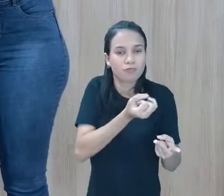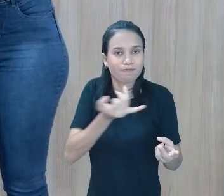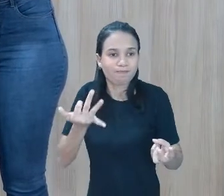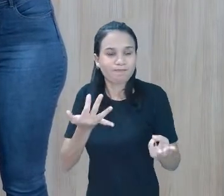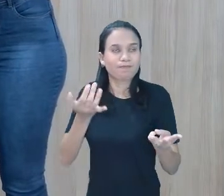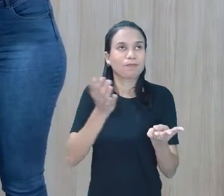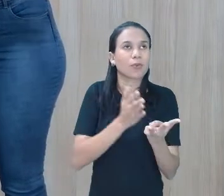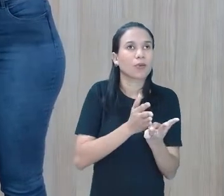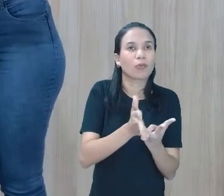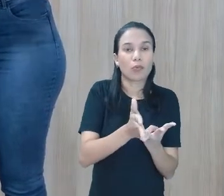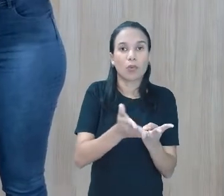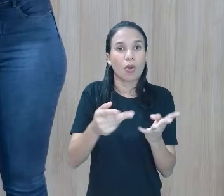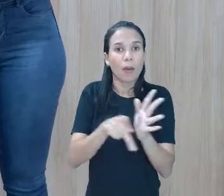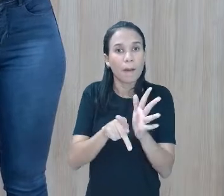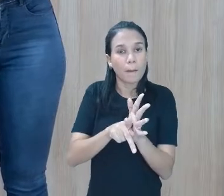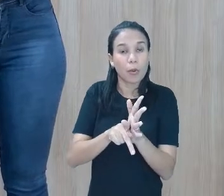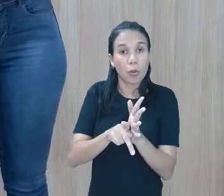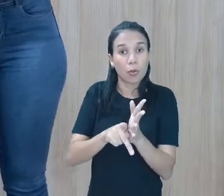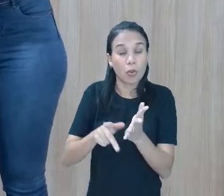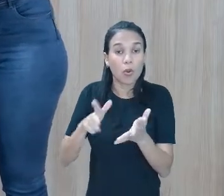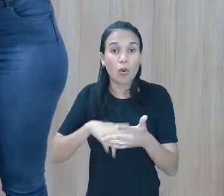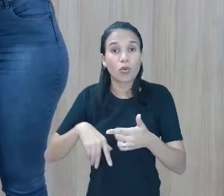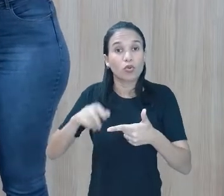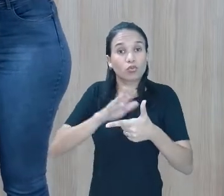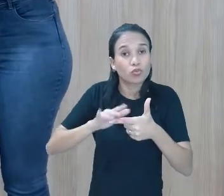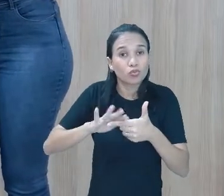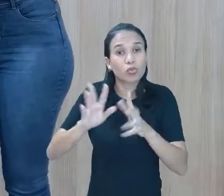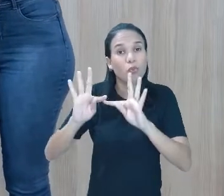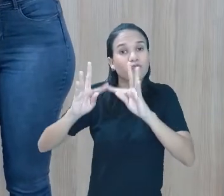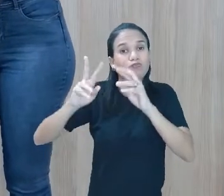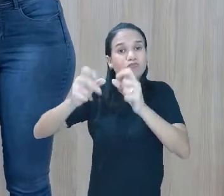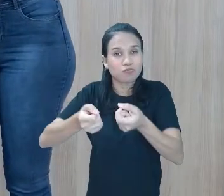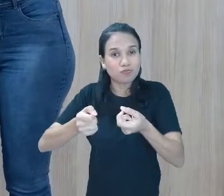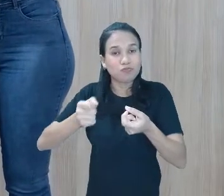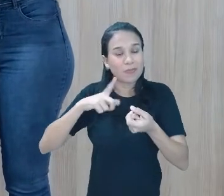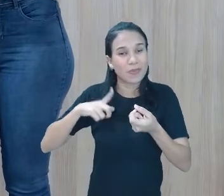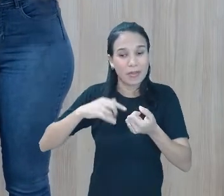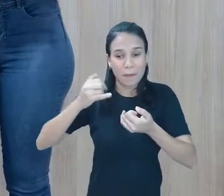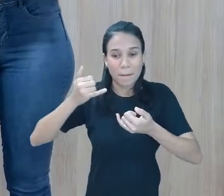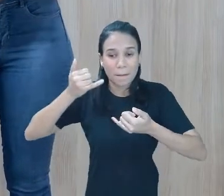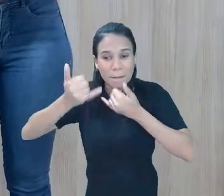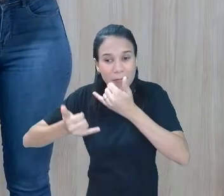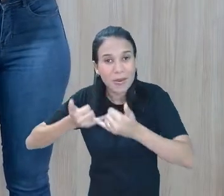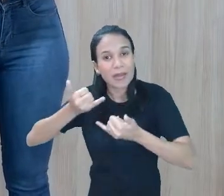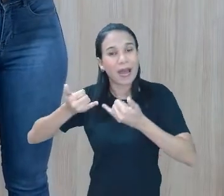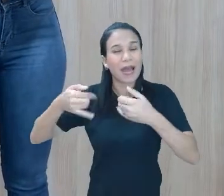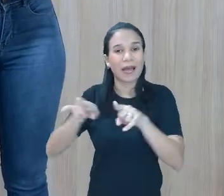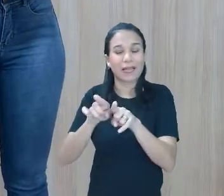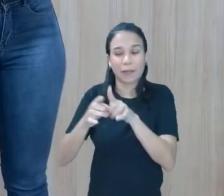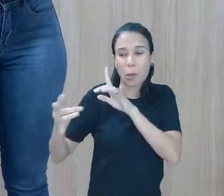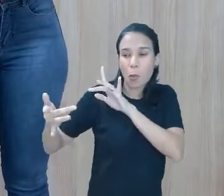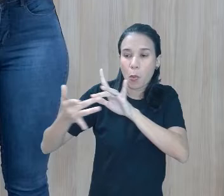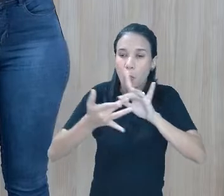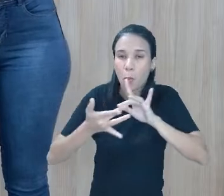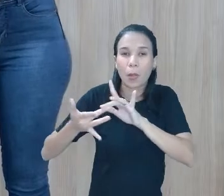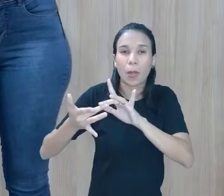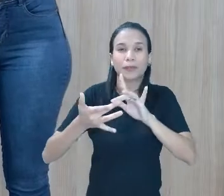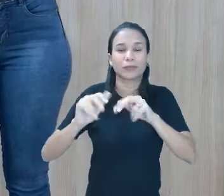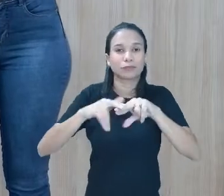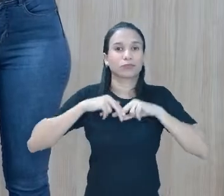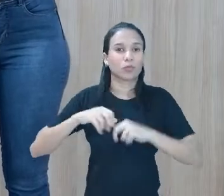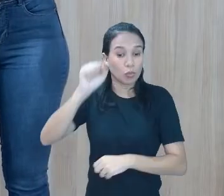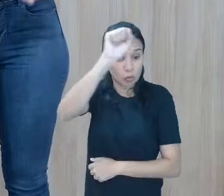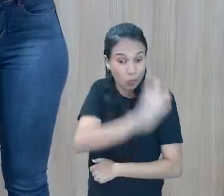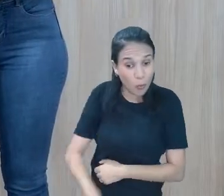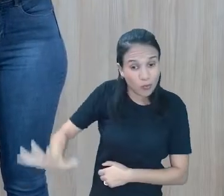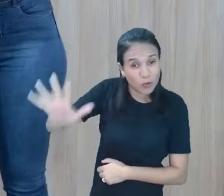fazer relação grafema, fonema, a gente está falando em brincar, a gente está falando em interagir, a gente está falando